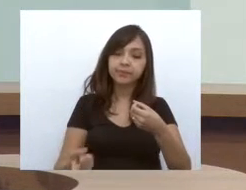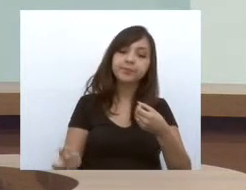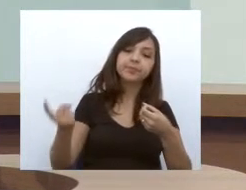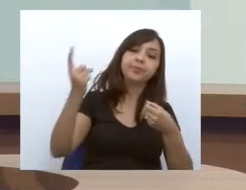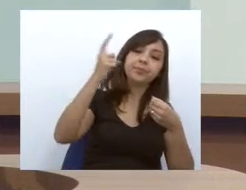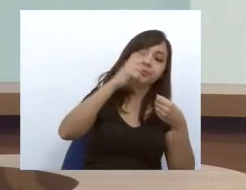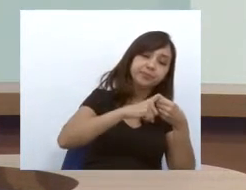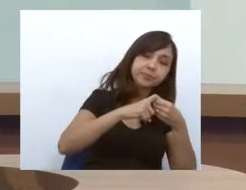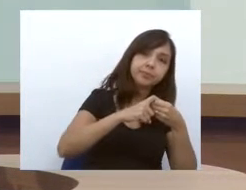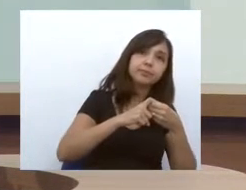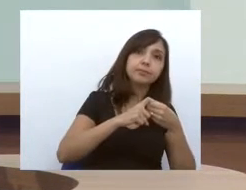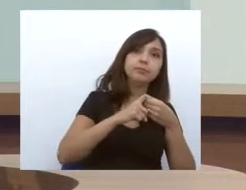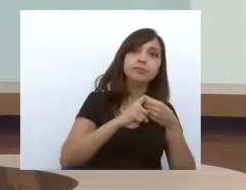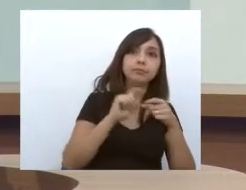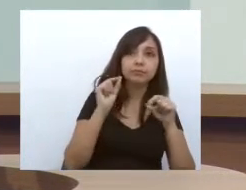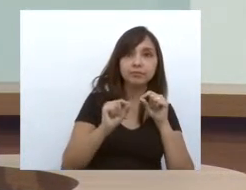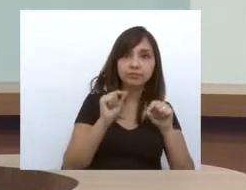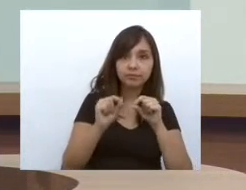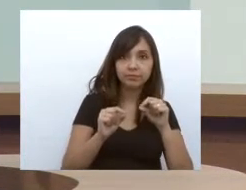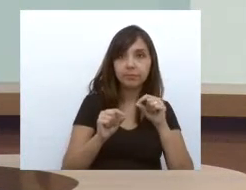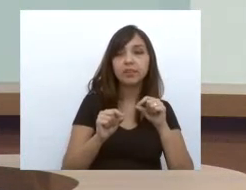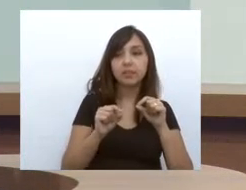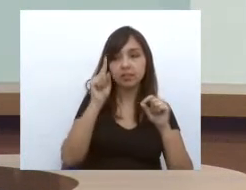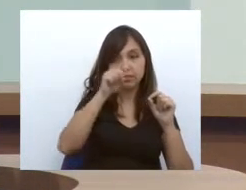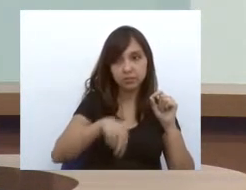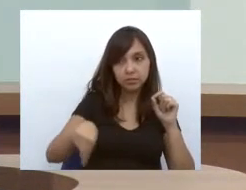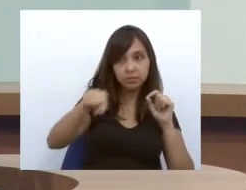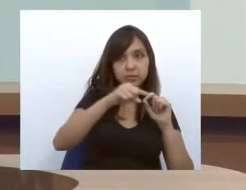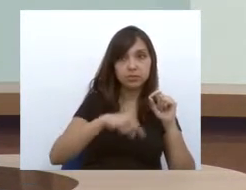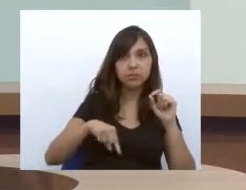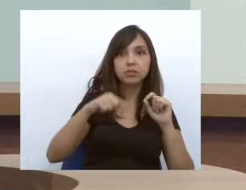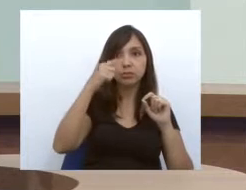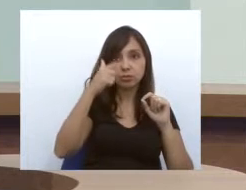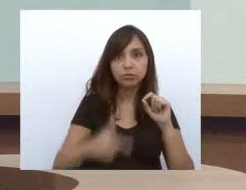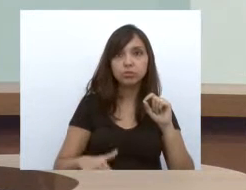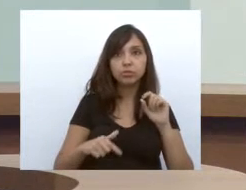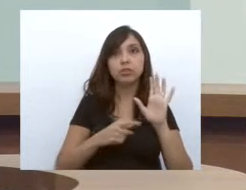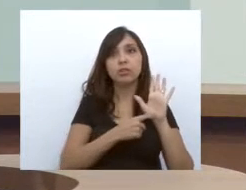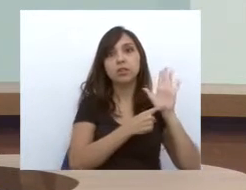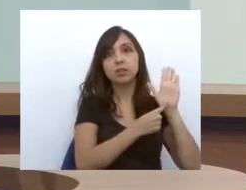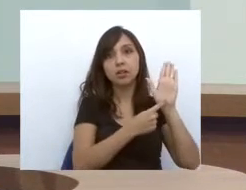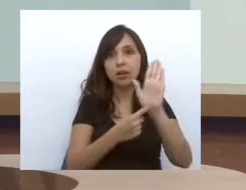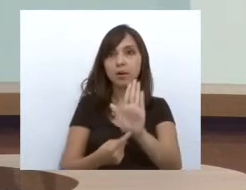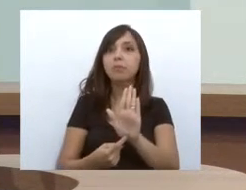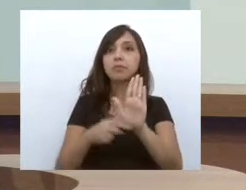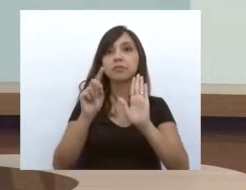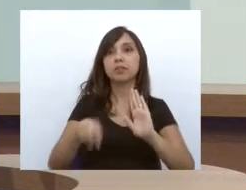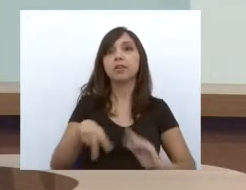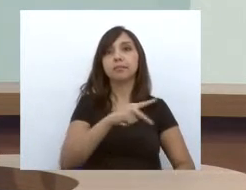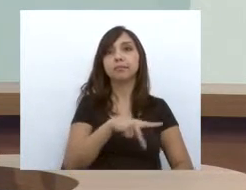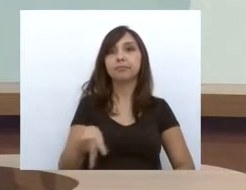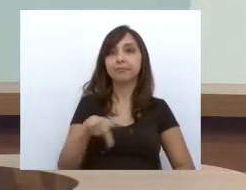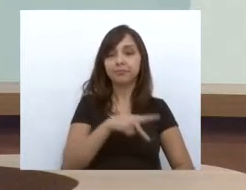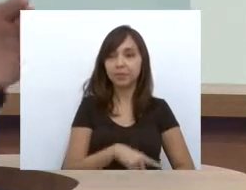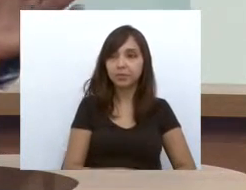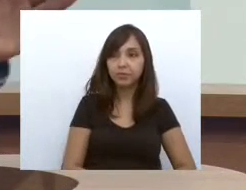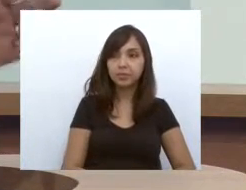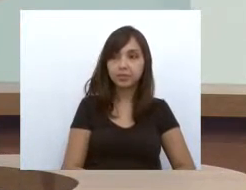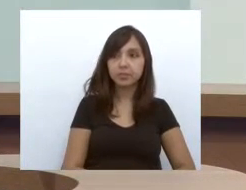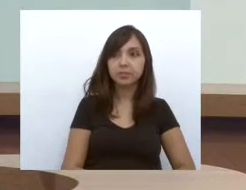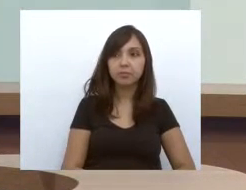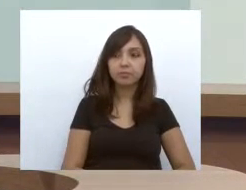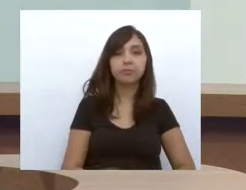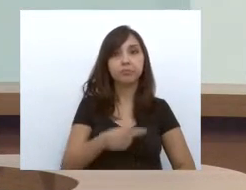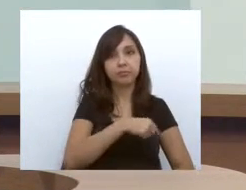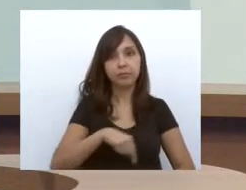retornaremos a nos colocarmos e nos apresentarmos como professores. Então, mesmo com